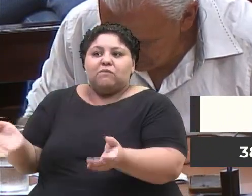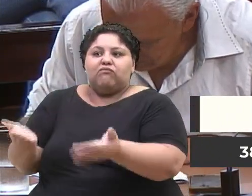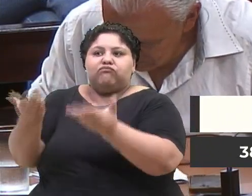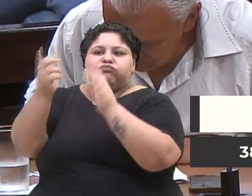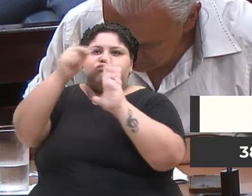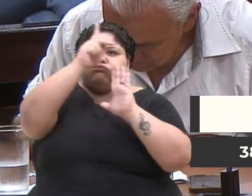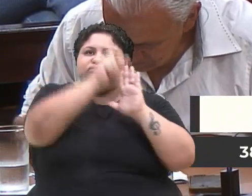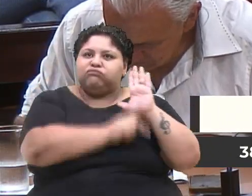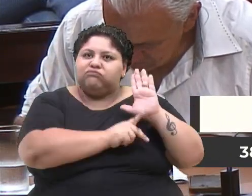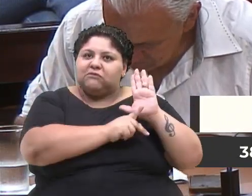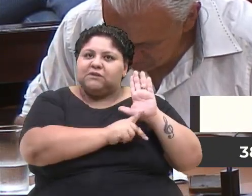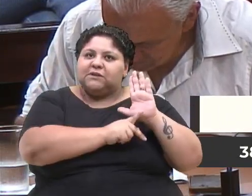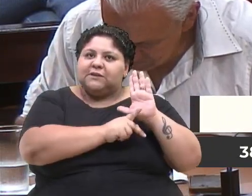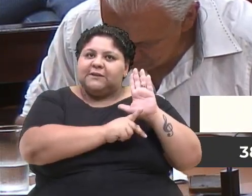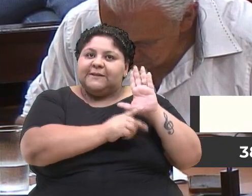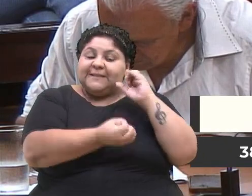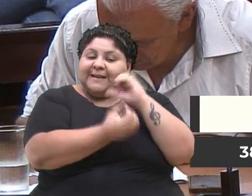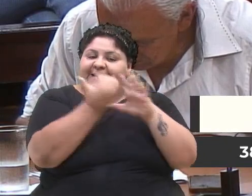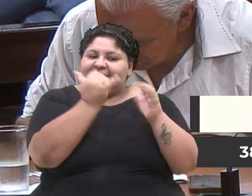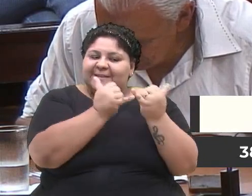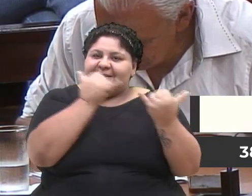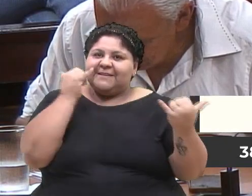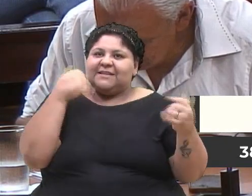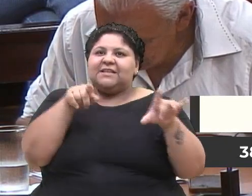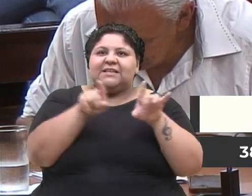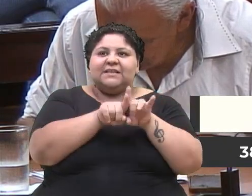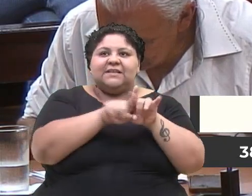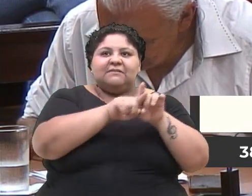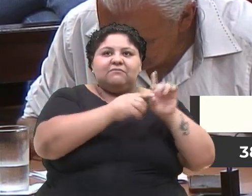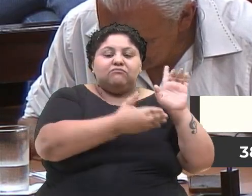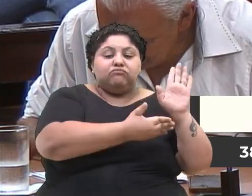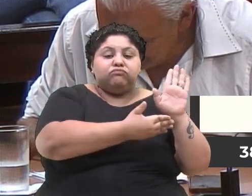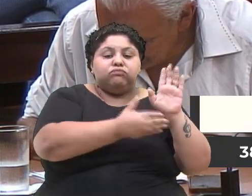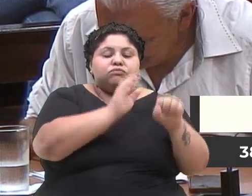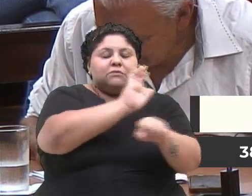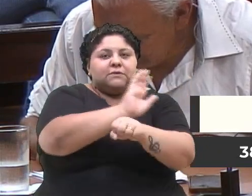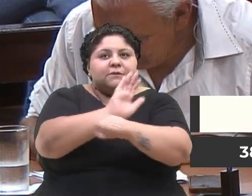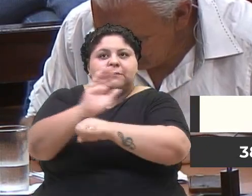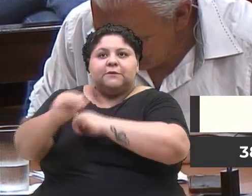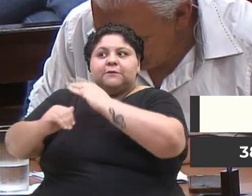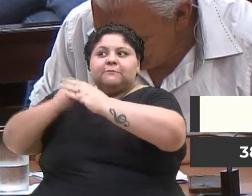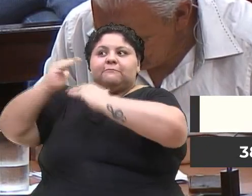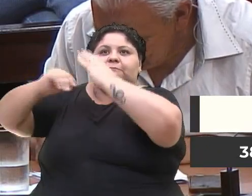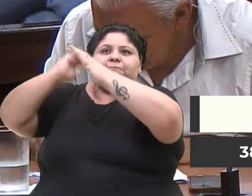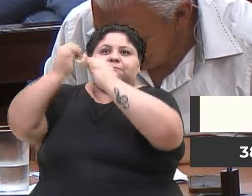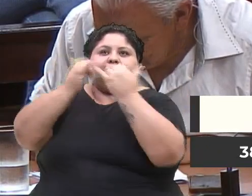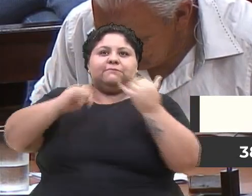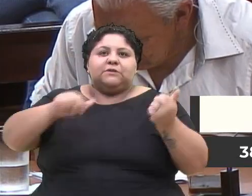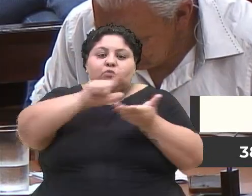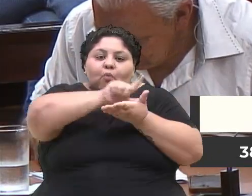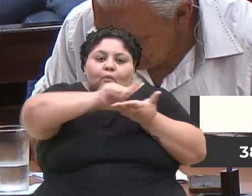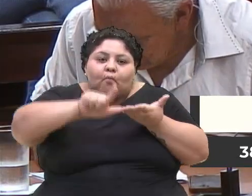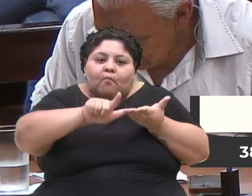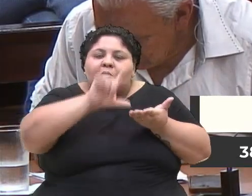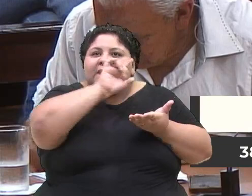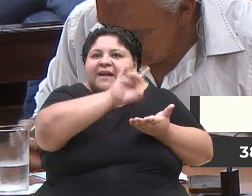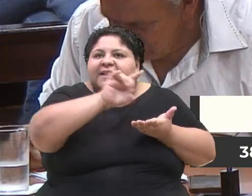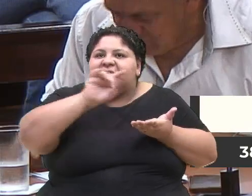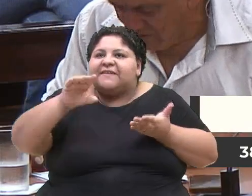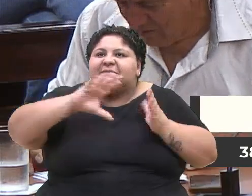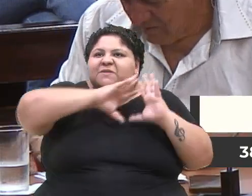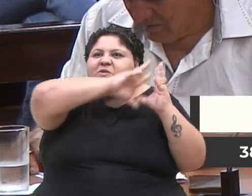projetos de instalação de energia. Assim, contribui para o crescimento de geração de energia limpa, já que cada vez mais o mundo